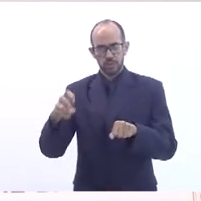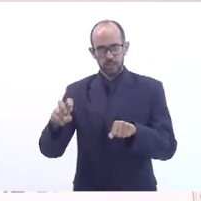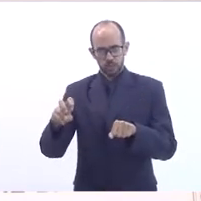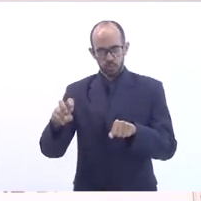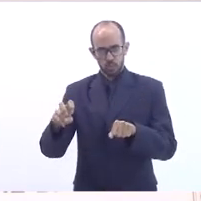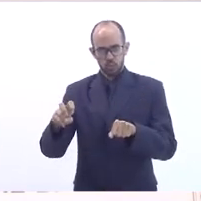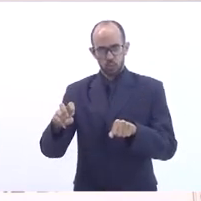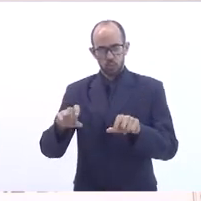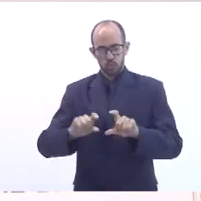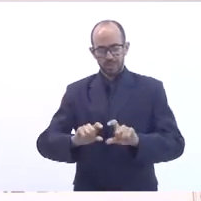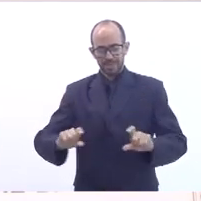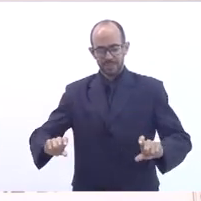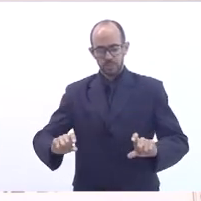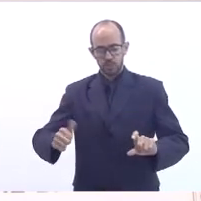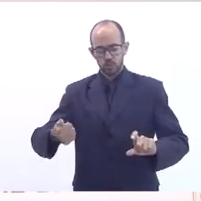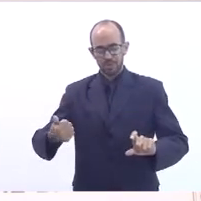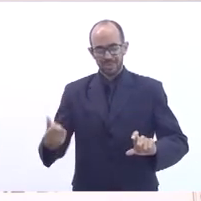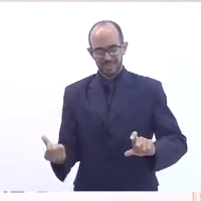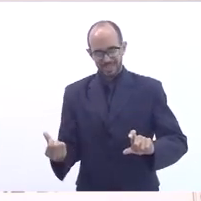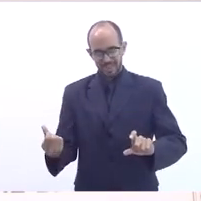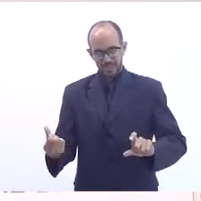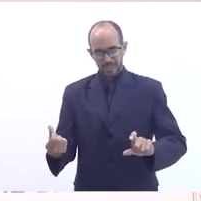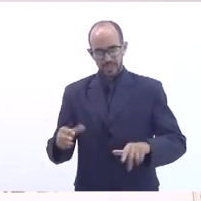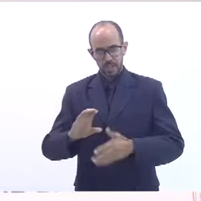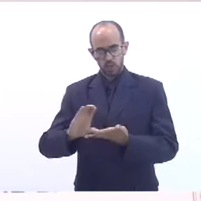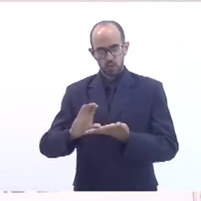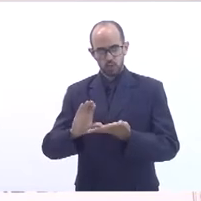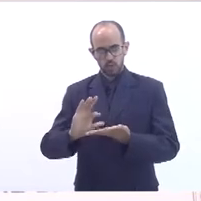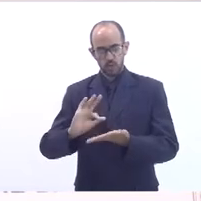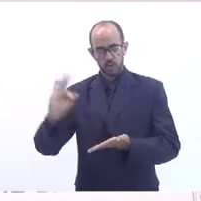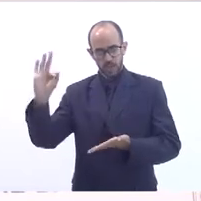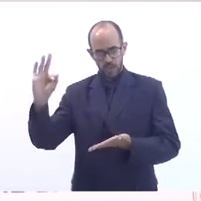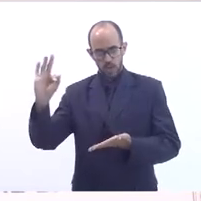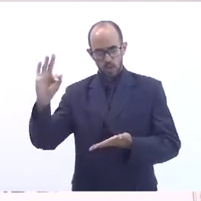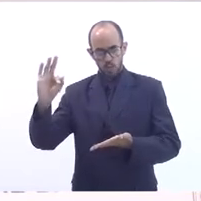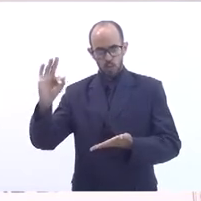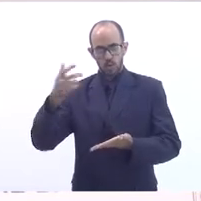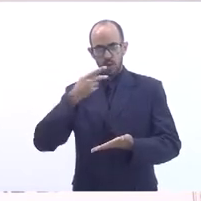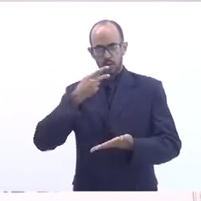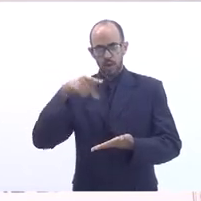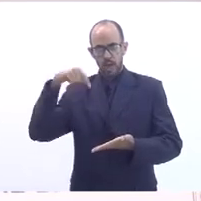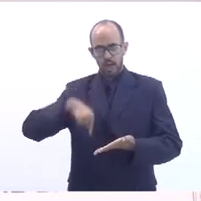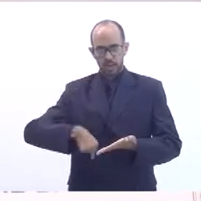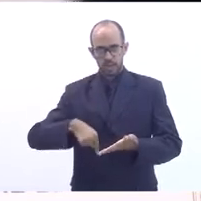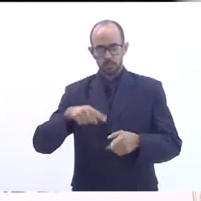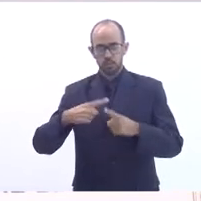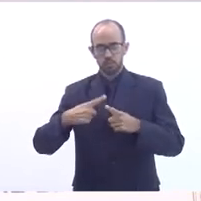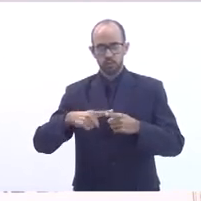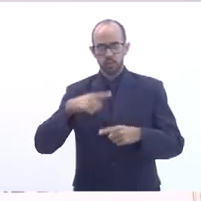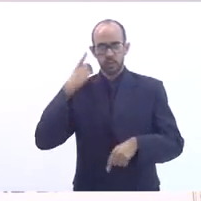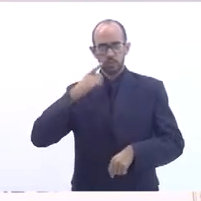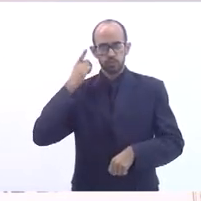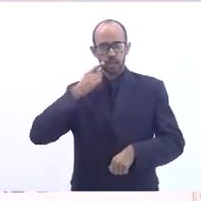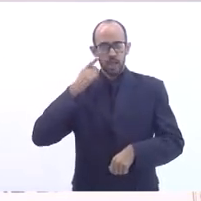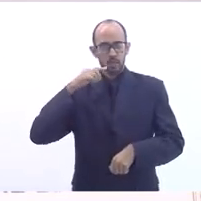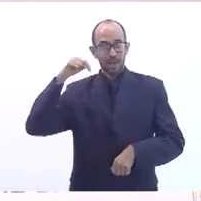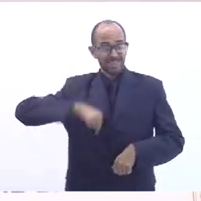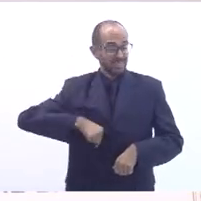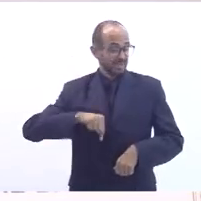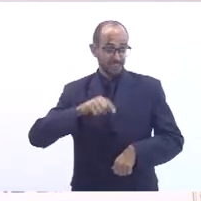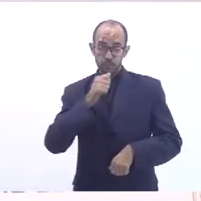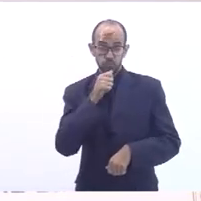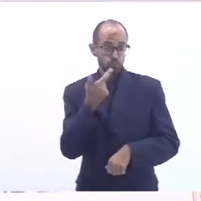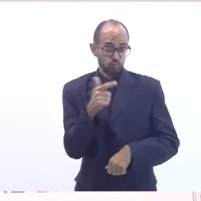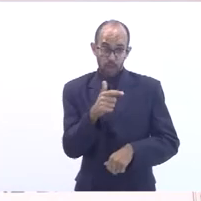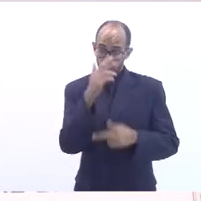16 da Constituição Federal é isso eu quero dizer aqui porque aqui também tá cheio de deputado que não respeita